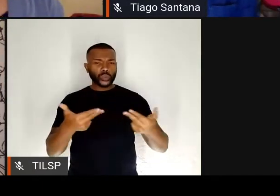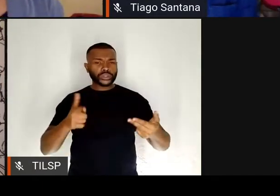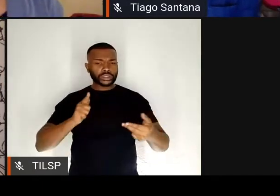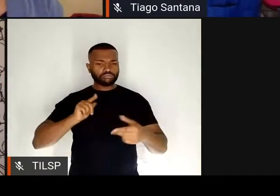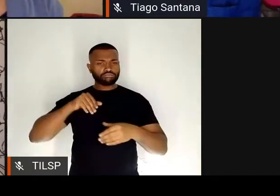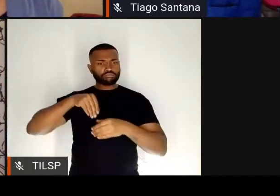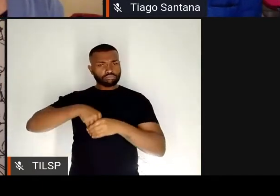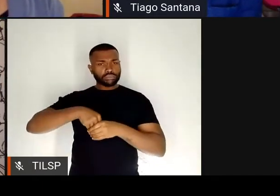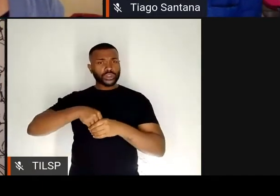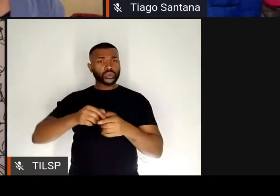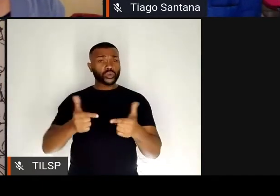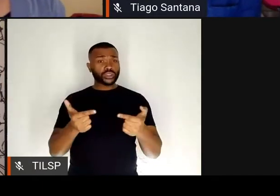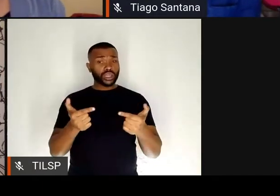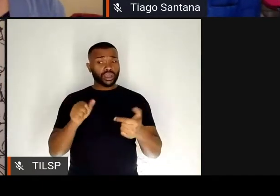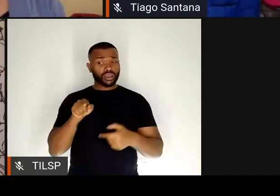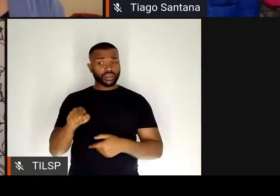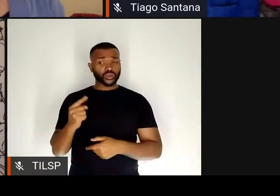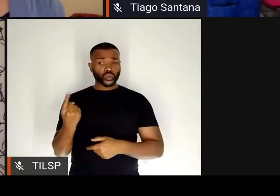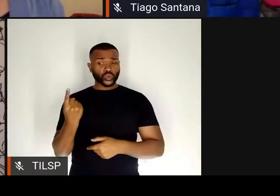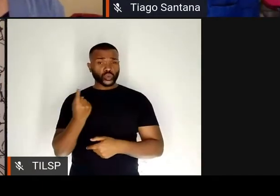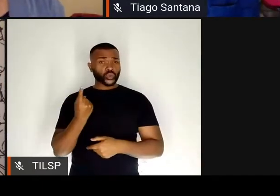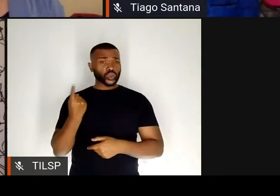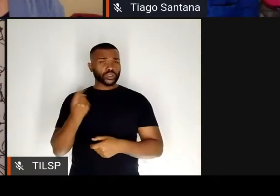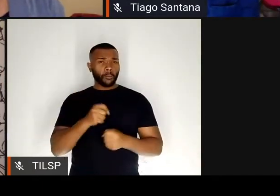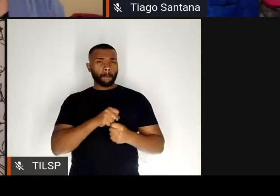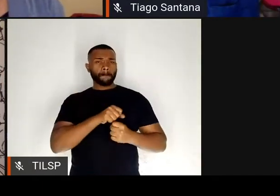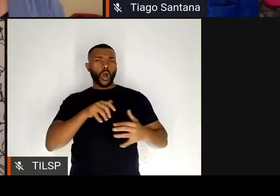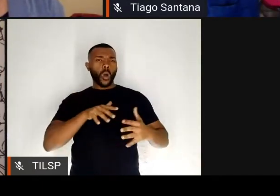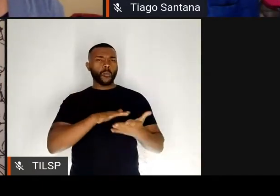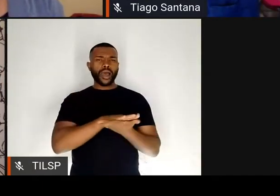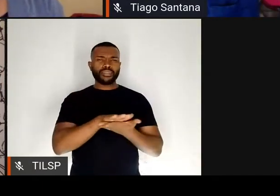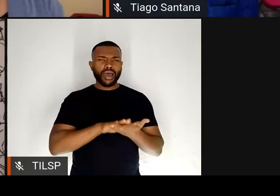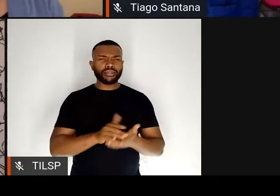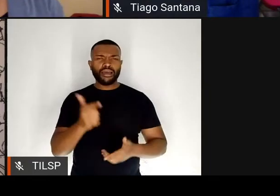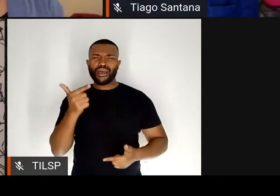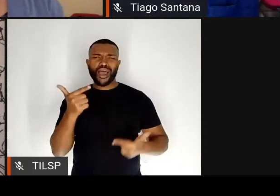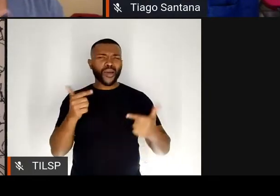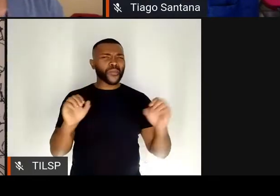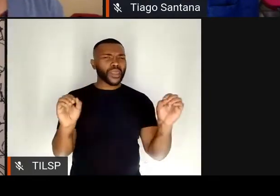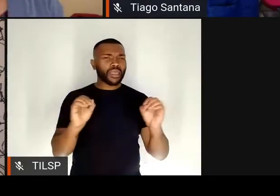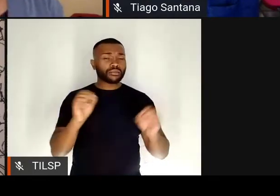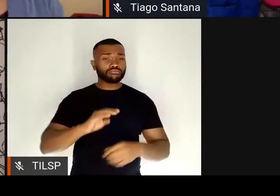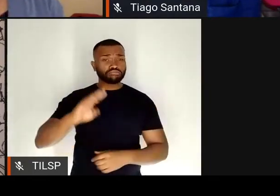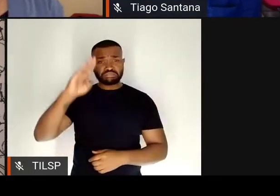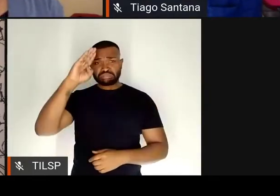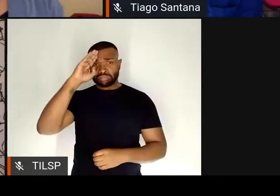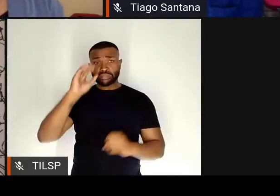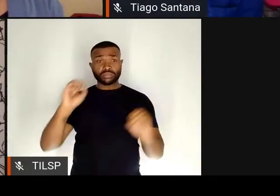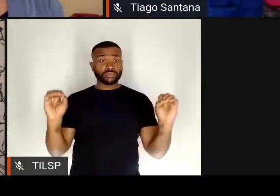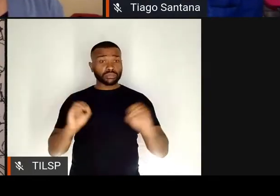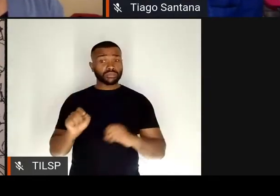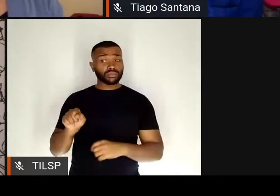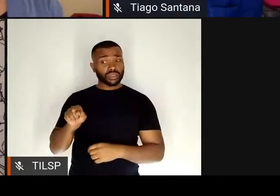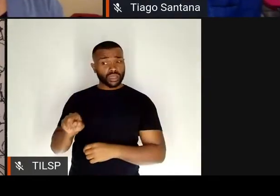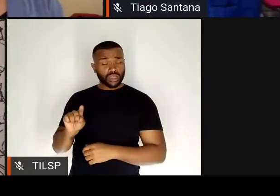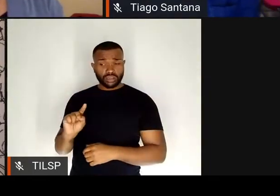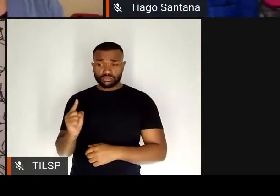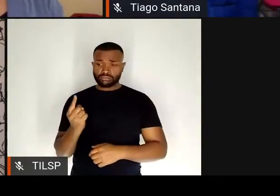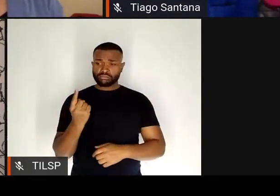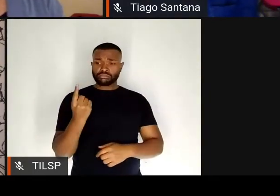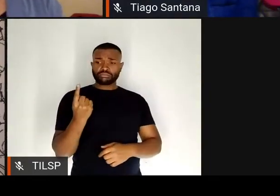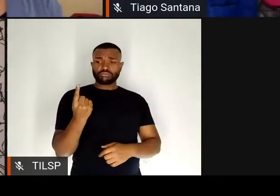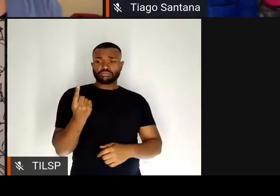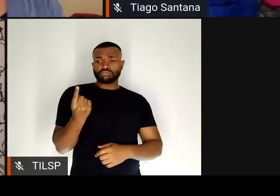E sozinho, sem explosões, sem armas, sem generais, sem ninguém, ele protagoniza o instantâneo que alça